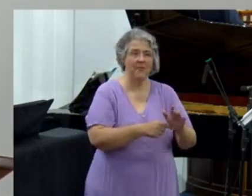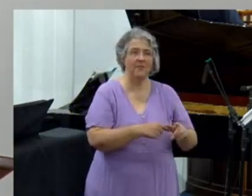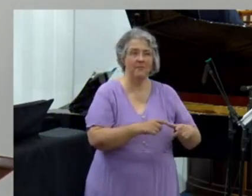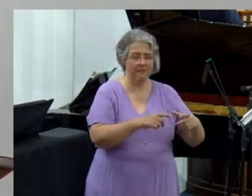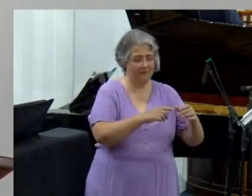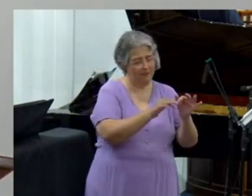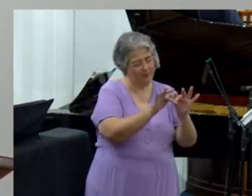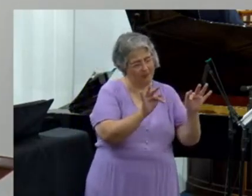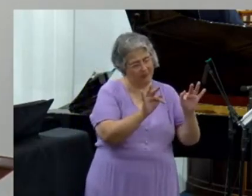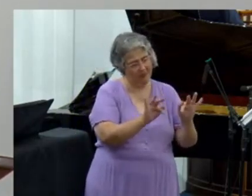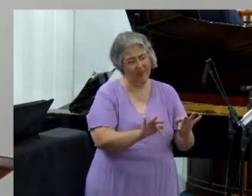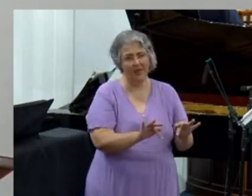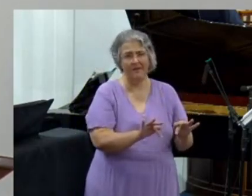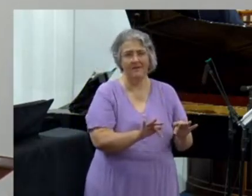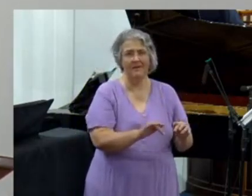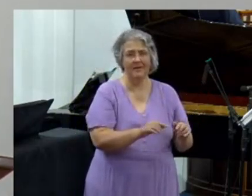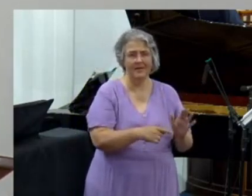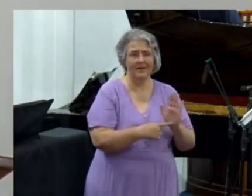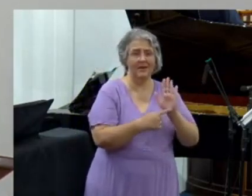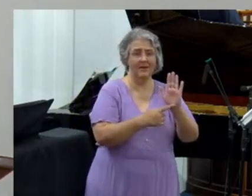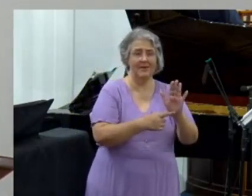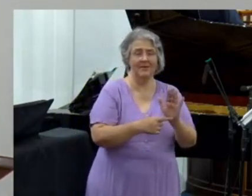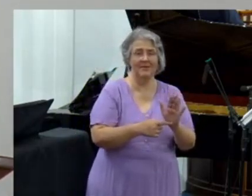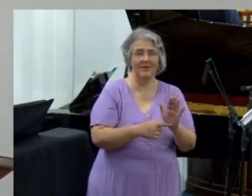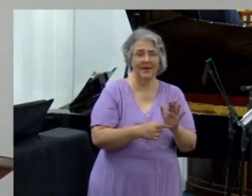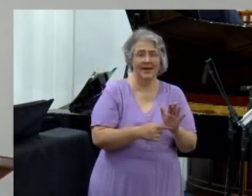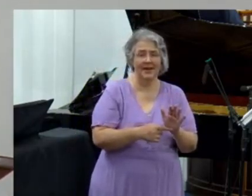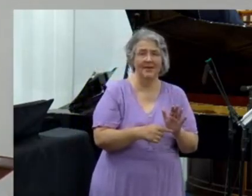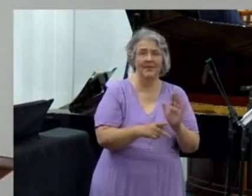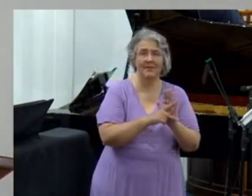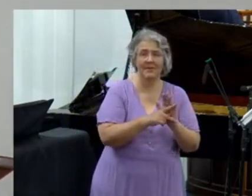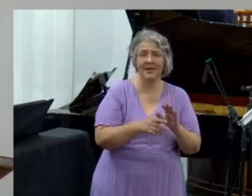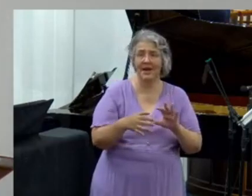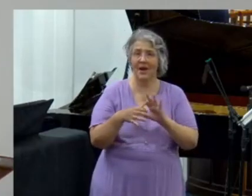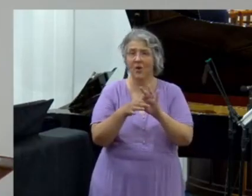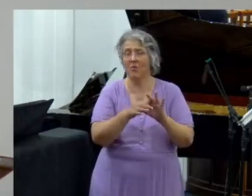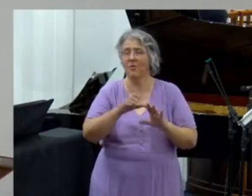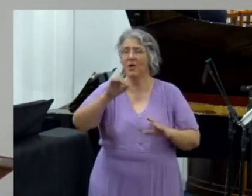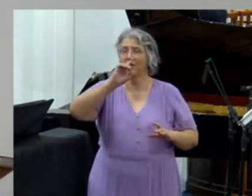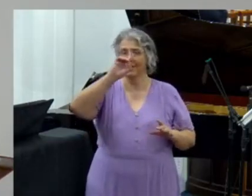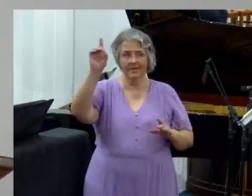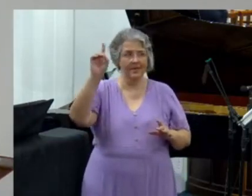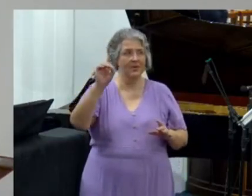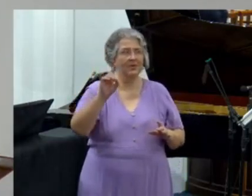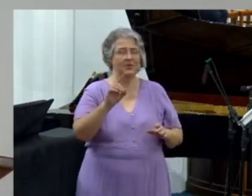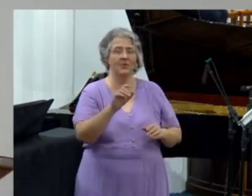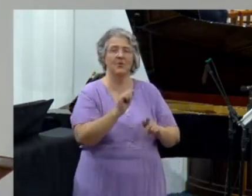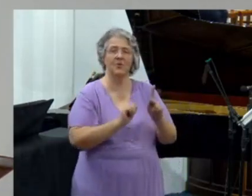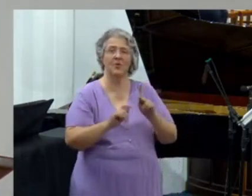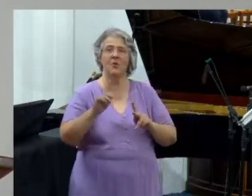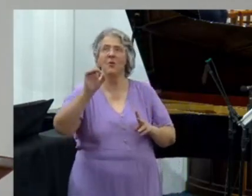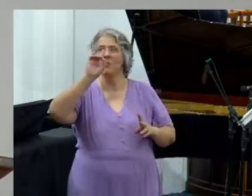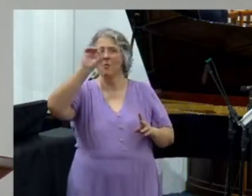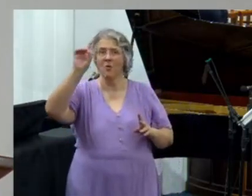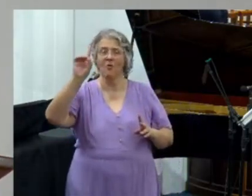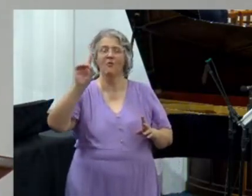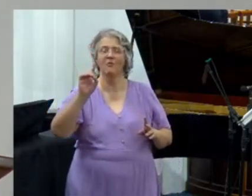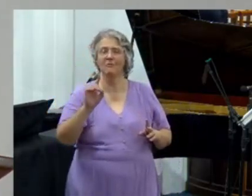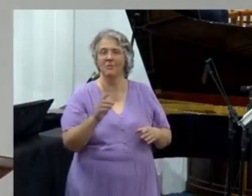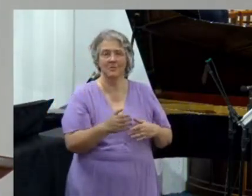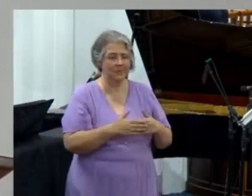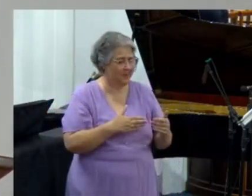de aproximar, ou pelo menos de permitir a comunhão de Deus com o seu povo, de uma forma completamente